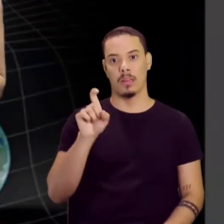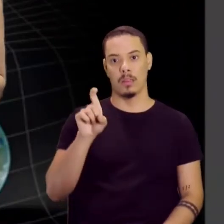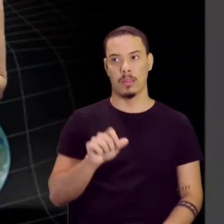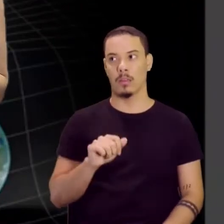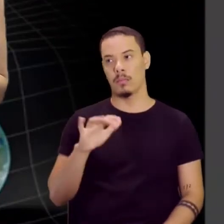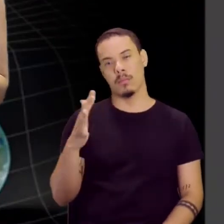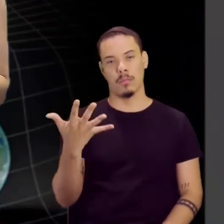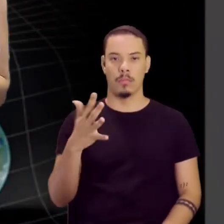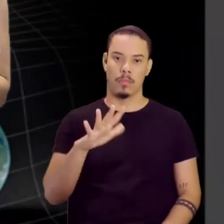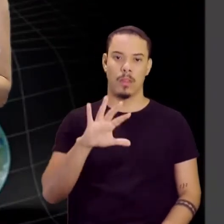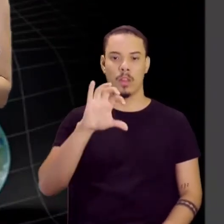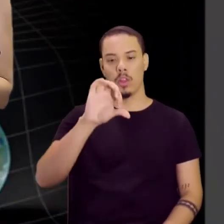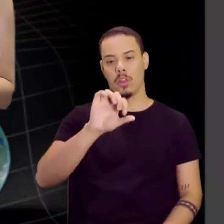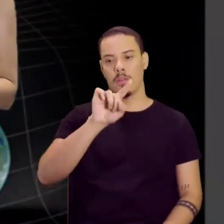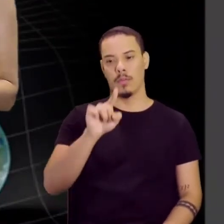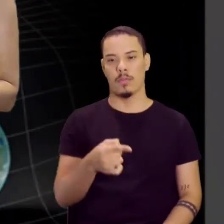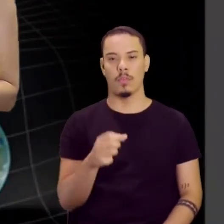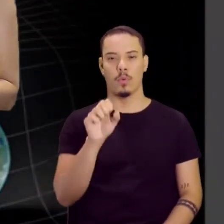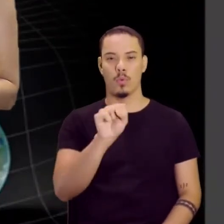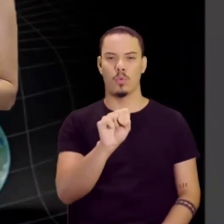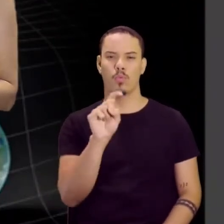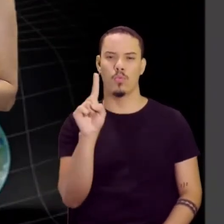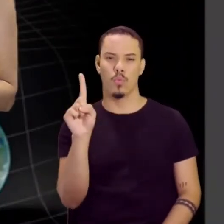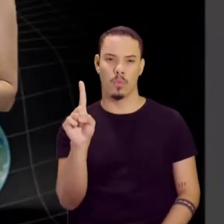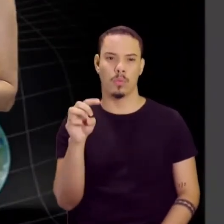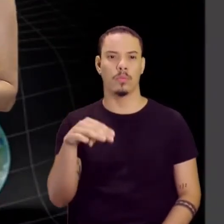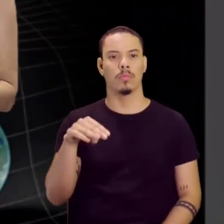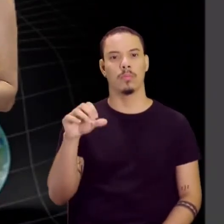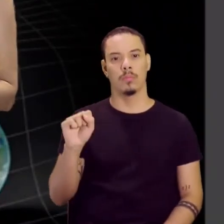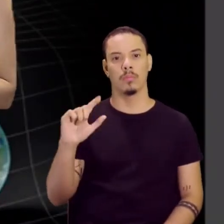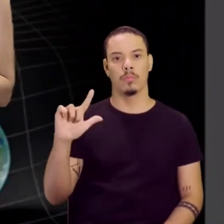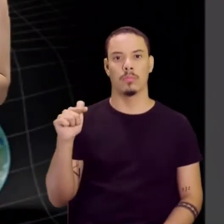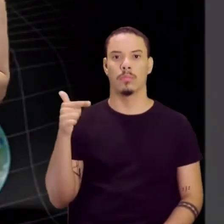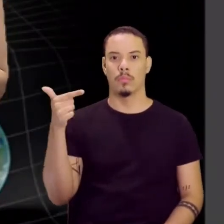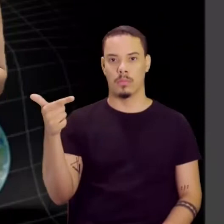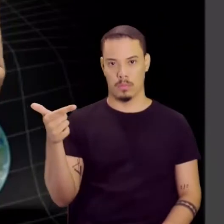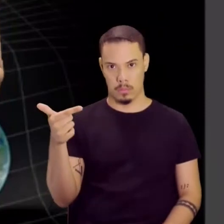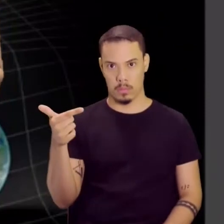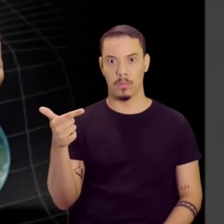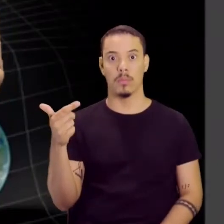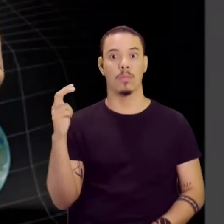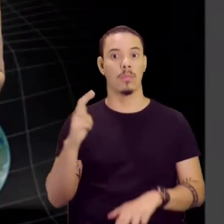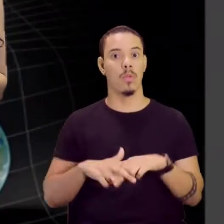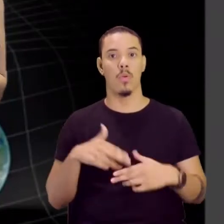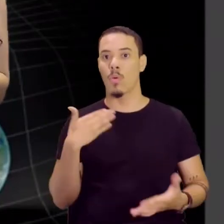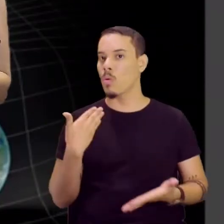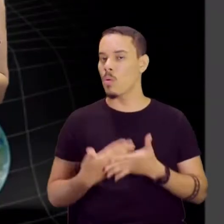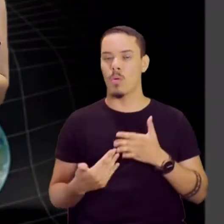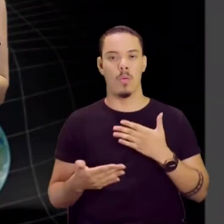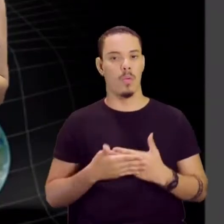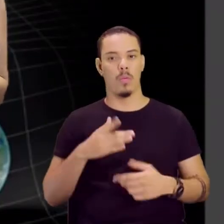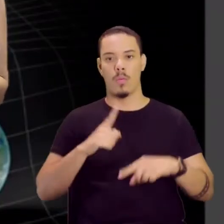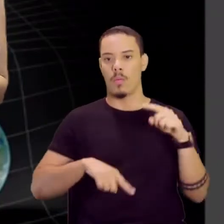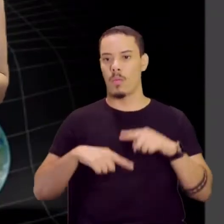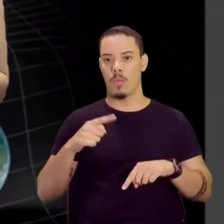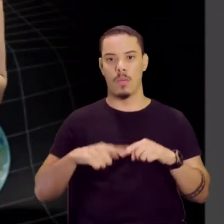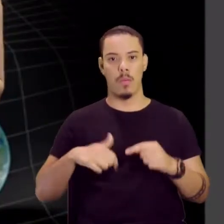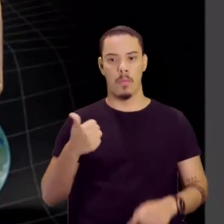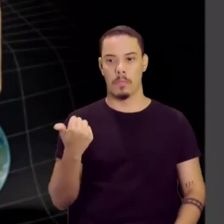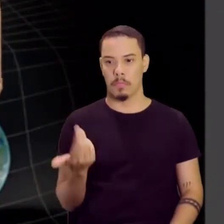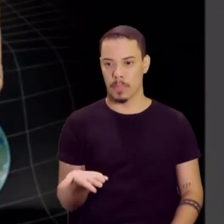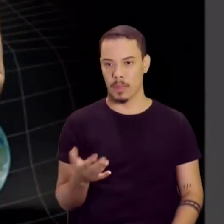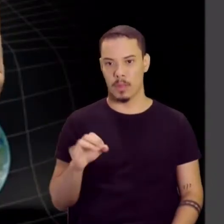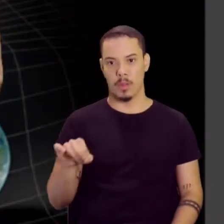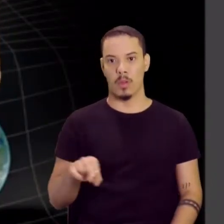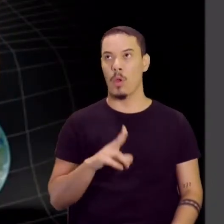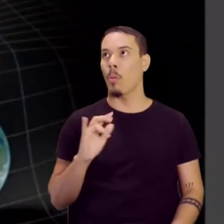de mais ou menos 9,81 metros por segundo ao quadrado. Então, qualquer corpo aqui, por exemplo, que caia da minha mão, ou que eu jogue